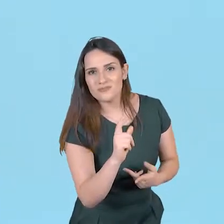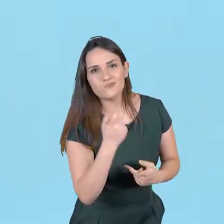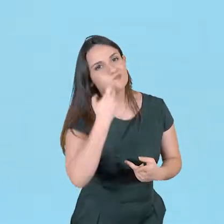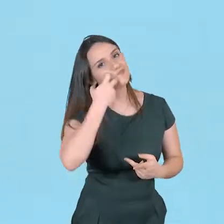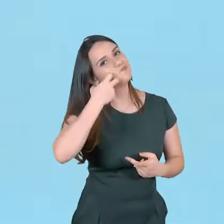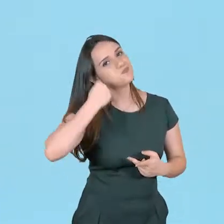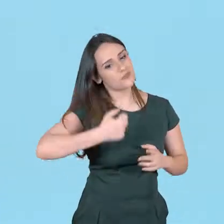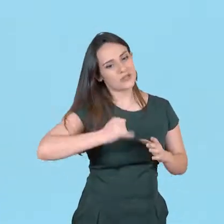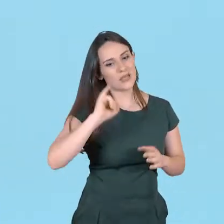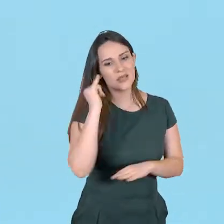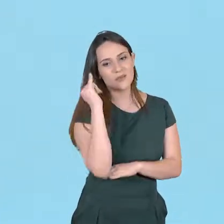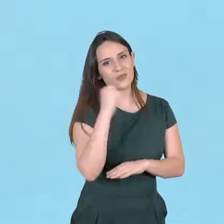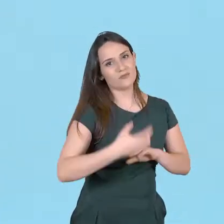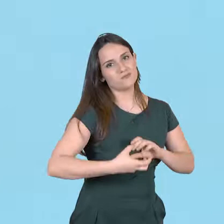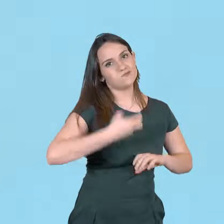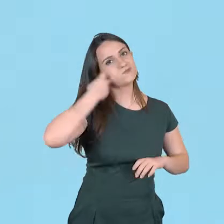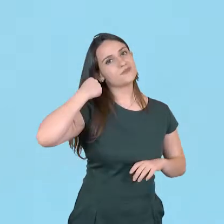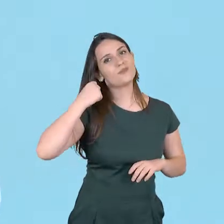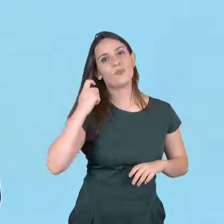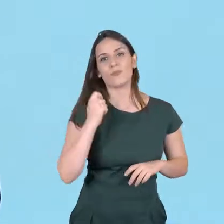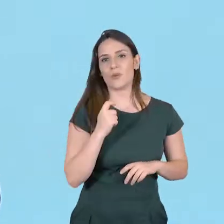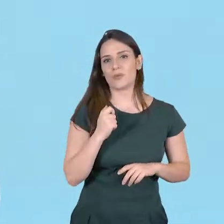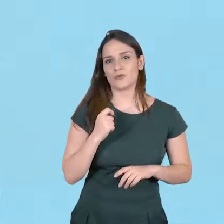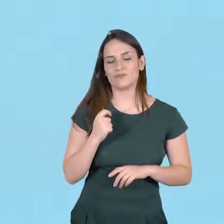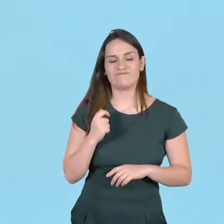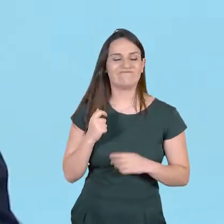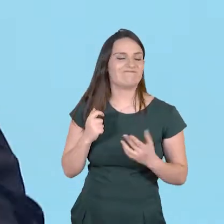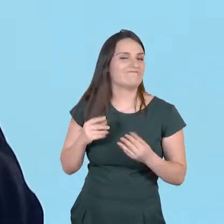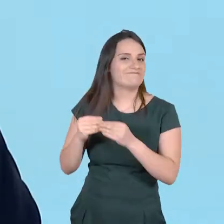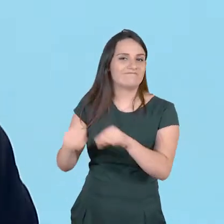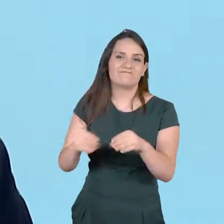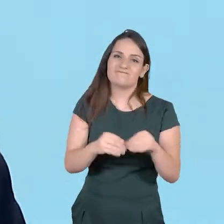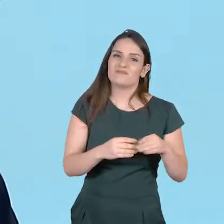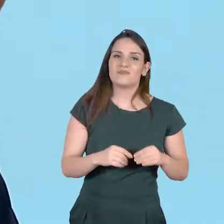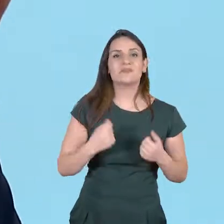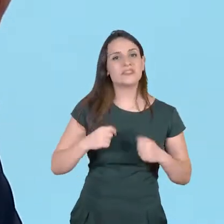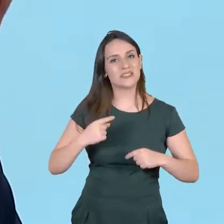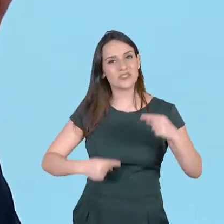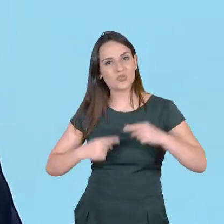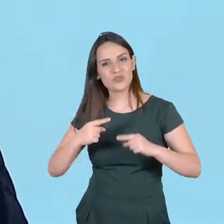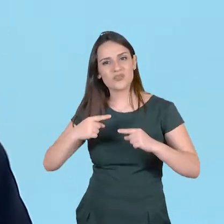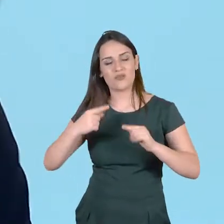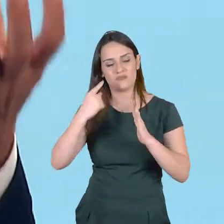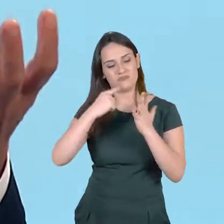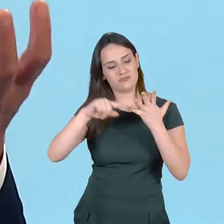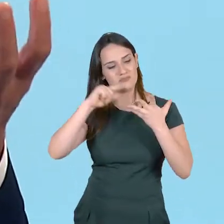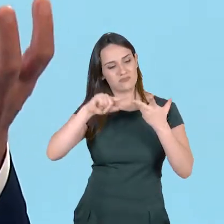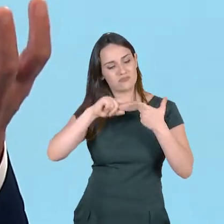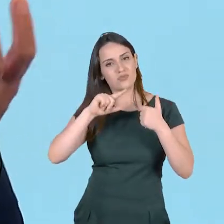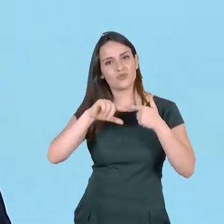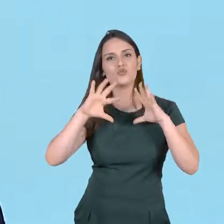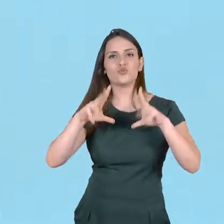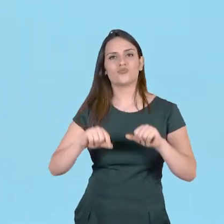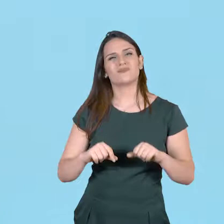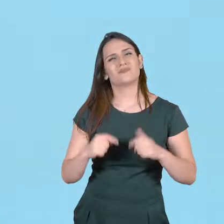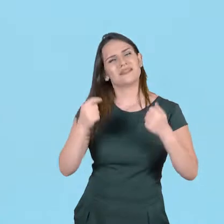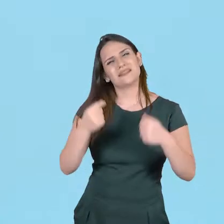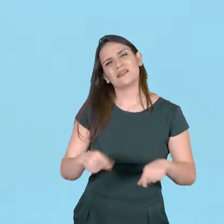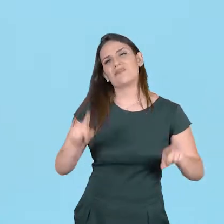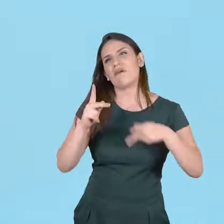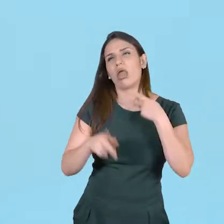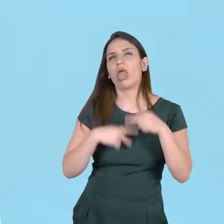estados e municípios, nós temos que discutir todos esses pontos e não ficar apenas naqueles chavões que muitas vezes